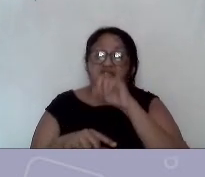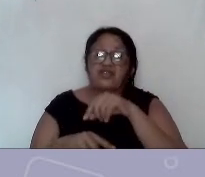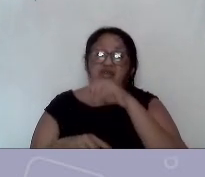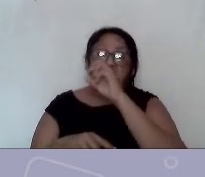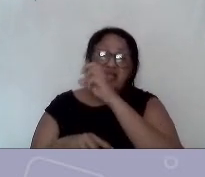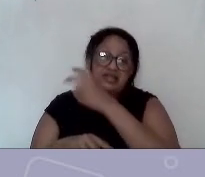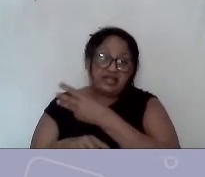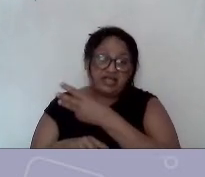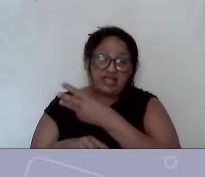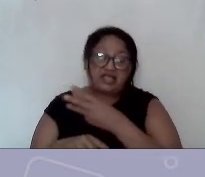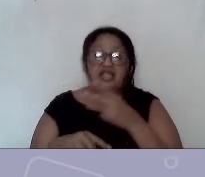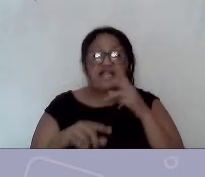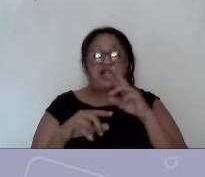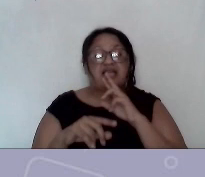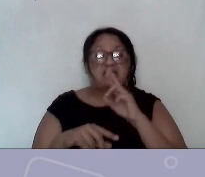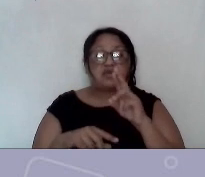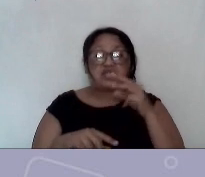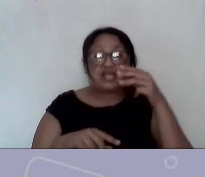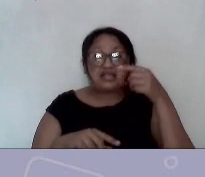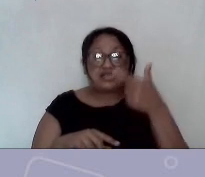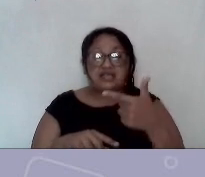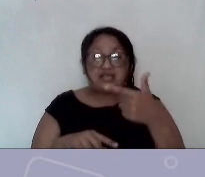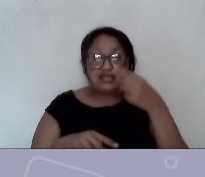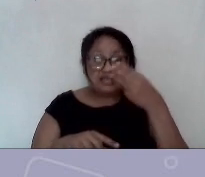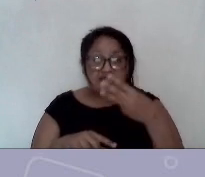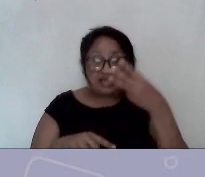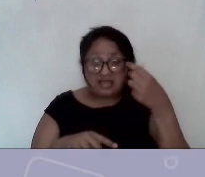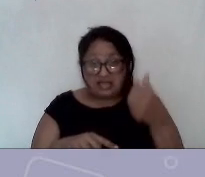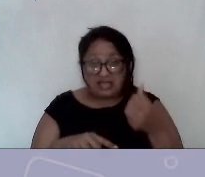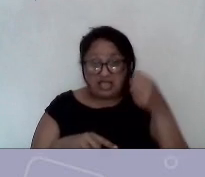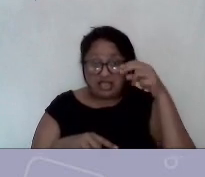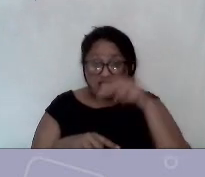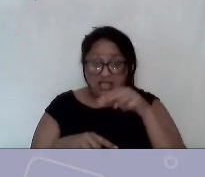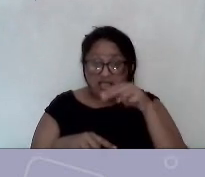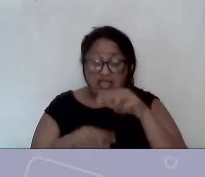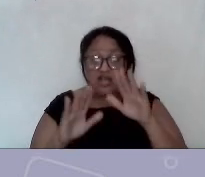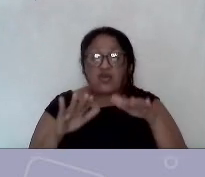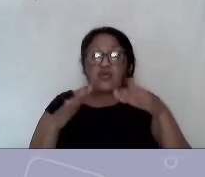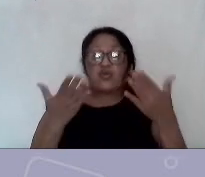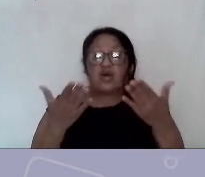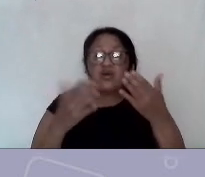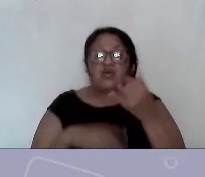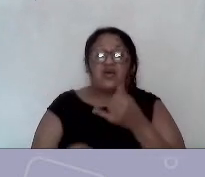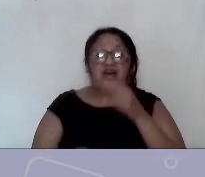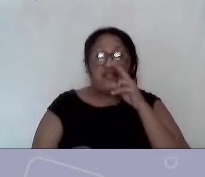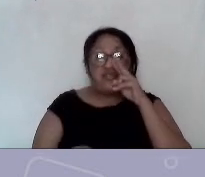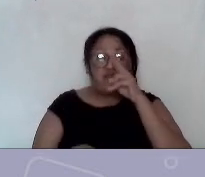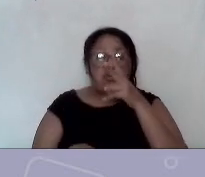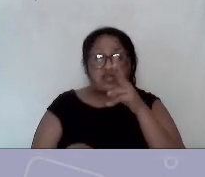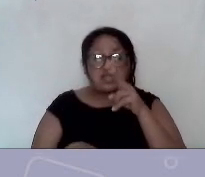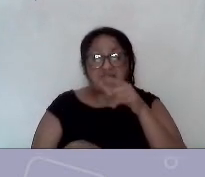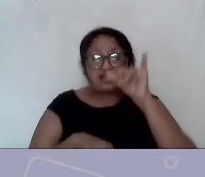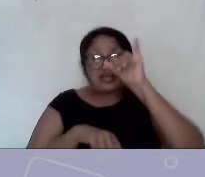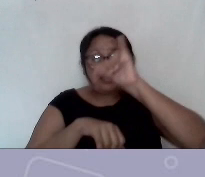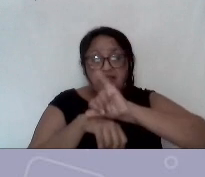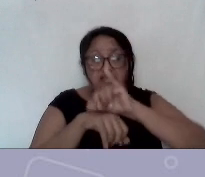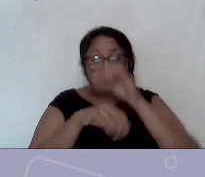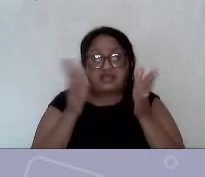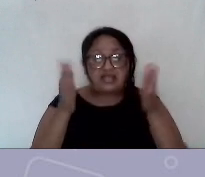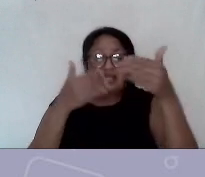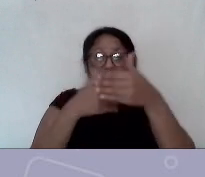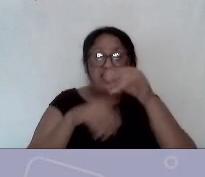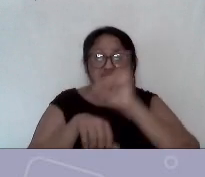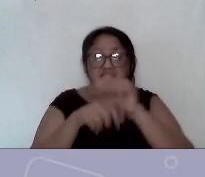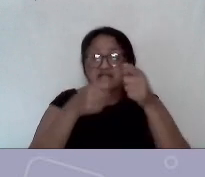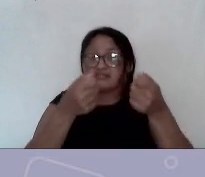newtons então se alguém perguntar qual a força de atrito que atua na caixa enquanto a caixa está sendo puxada pelo robô é uma